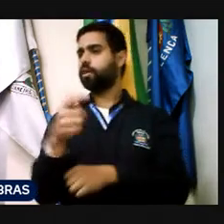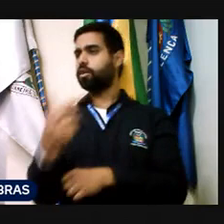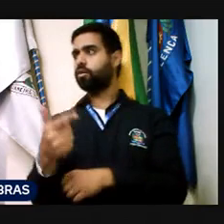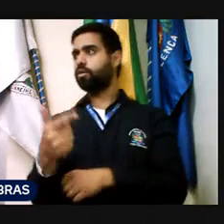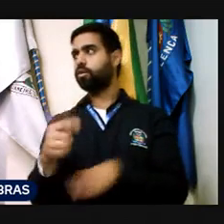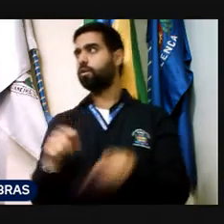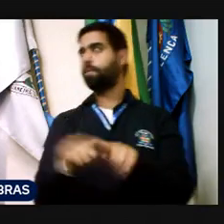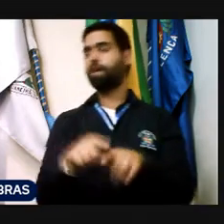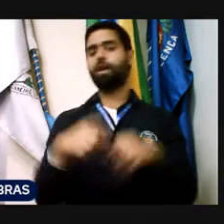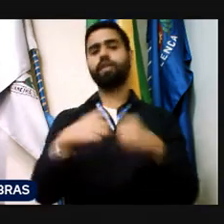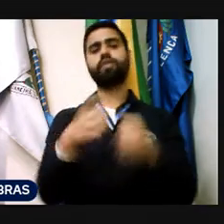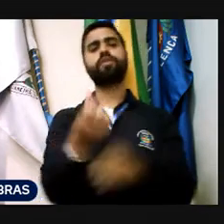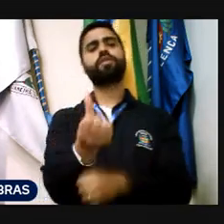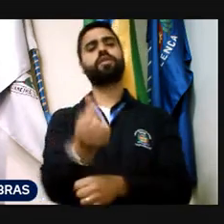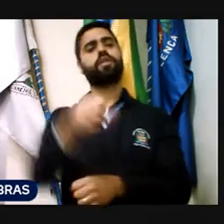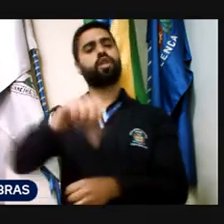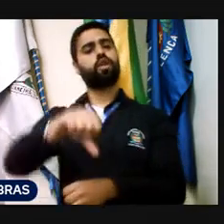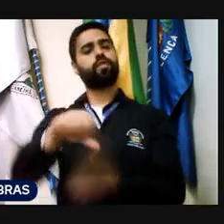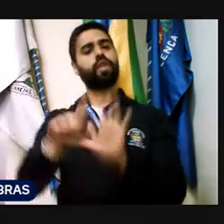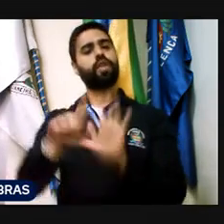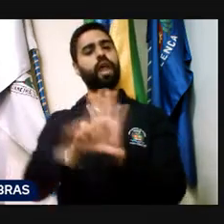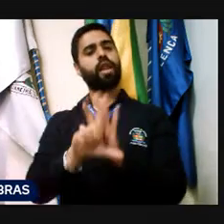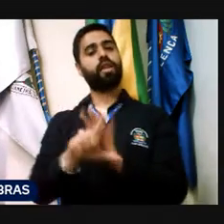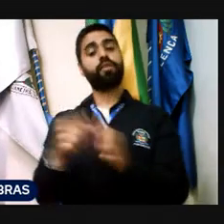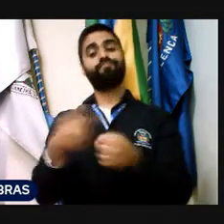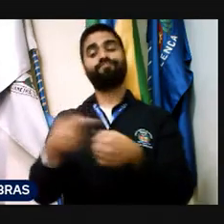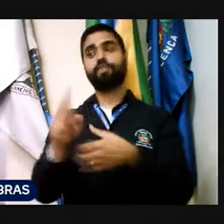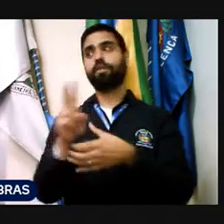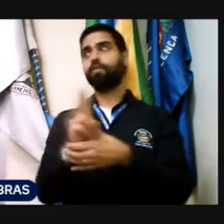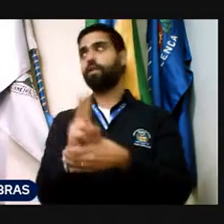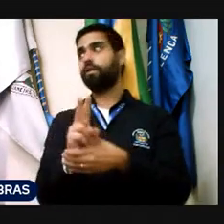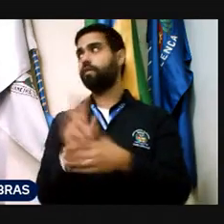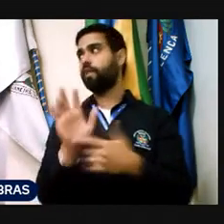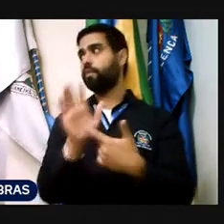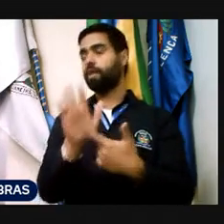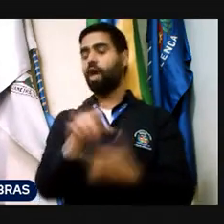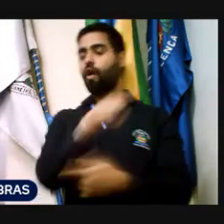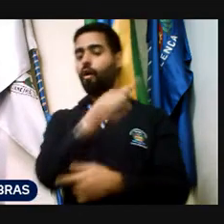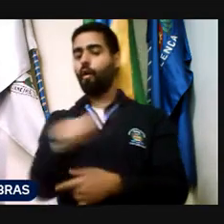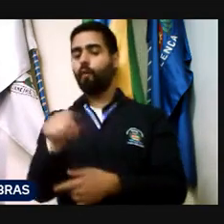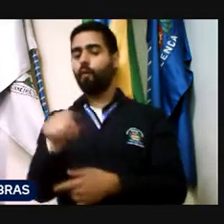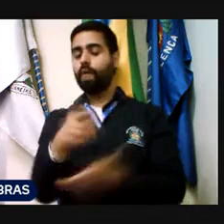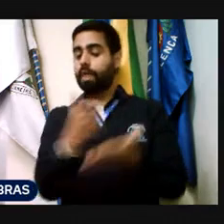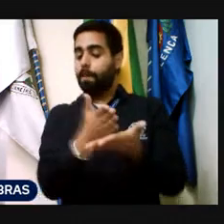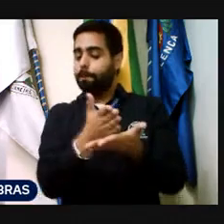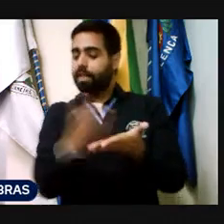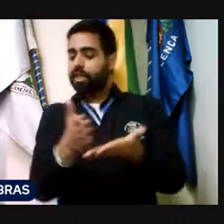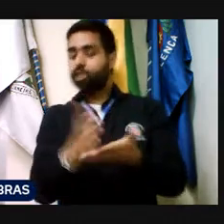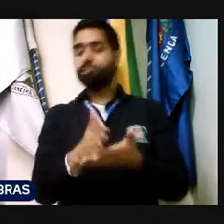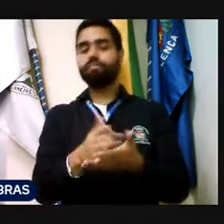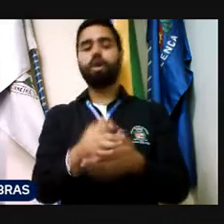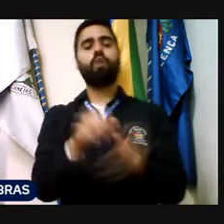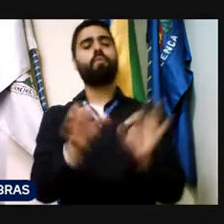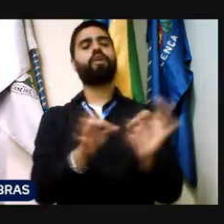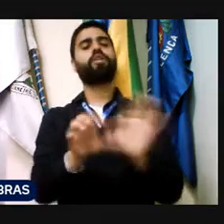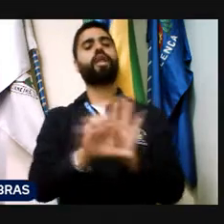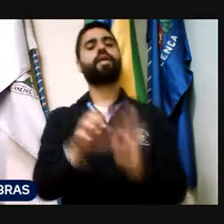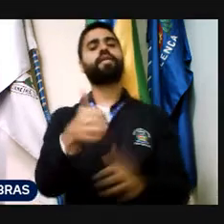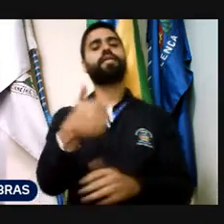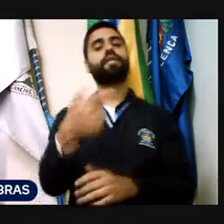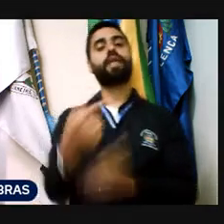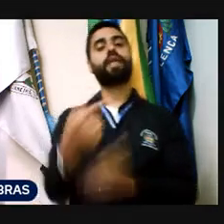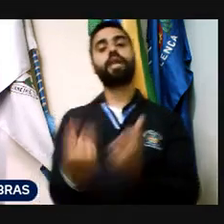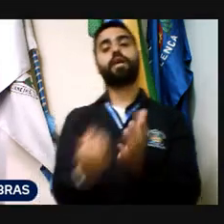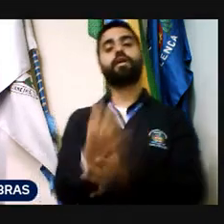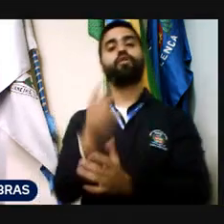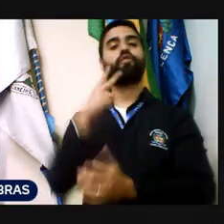artigo 69, inciso 4 da Lei Orgânica Municipal, vem apresentar veto parcial ao projeto de lei 17 de 2021, de autoria